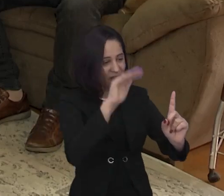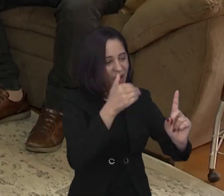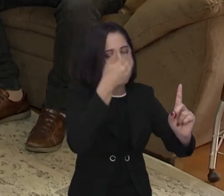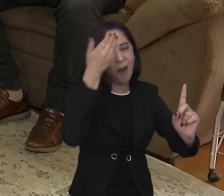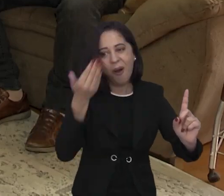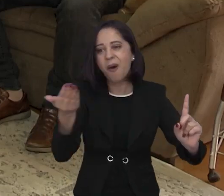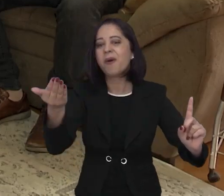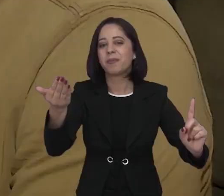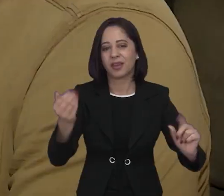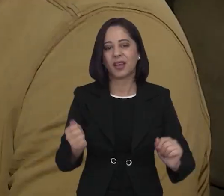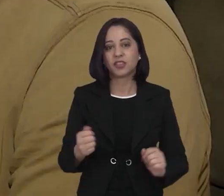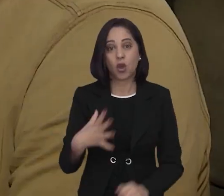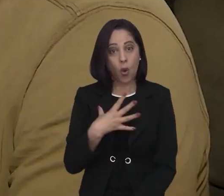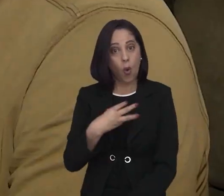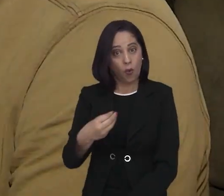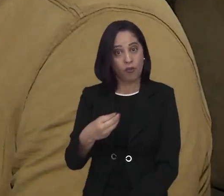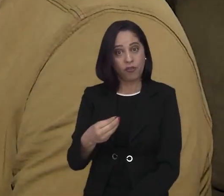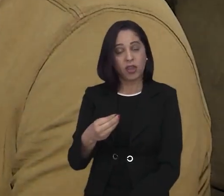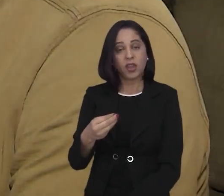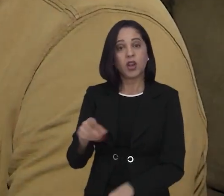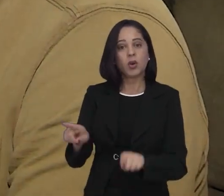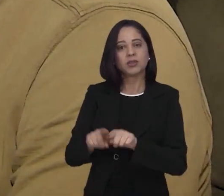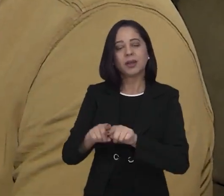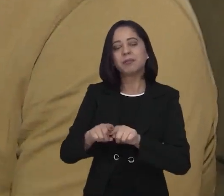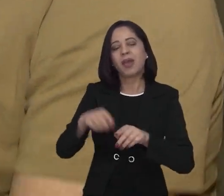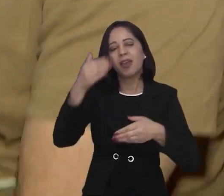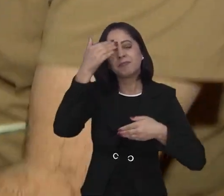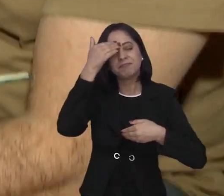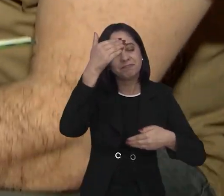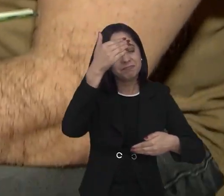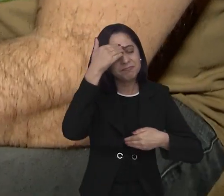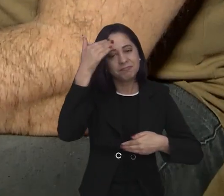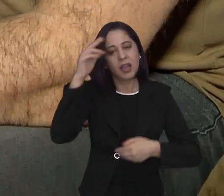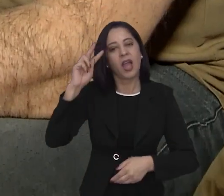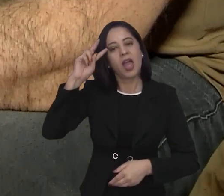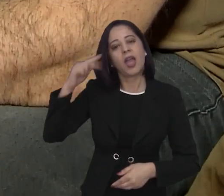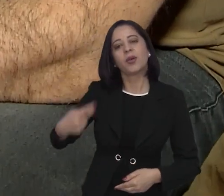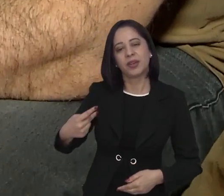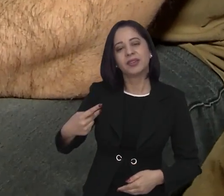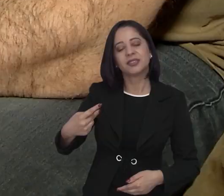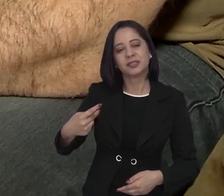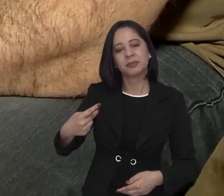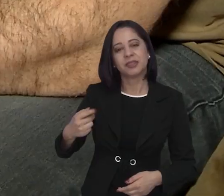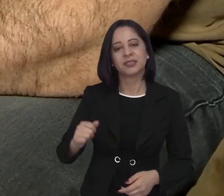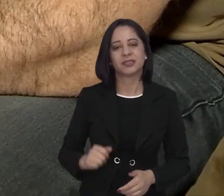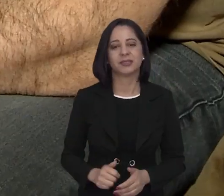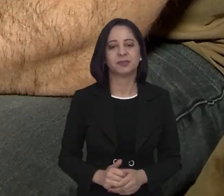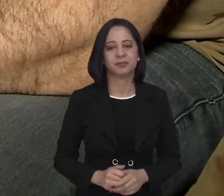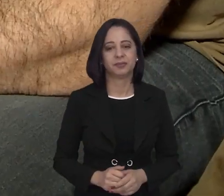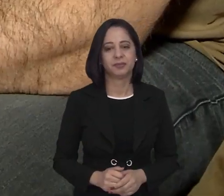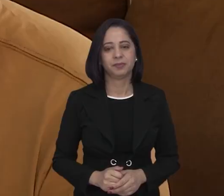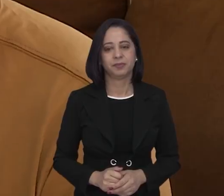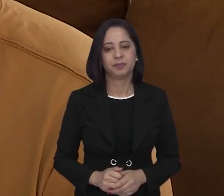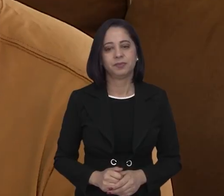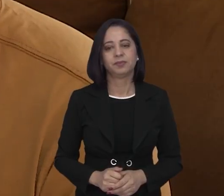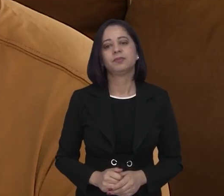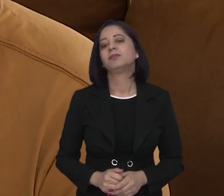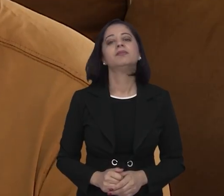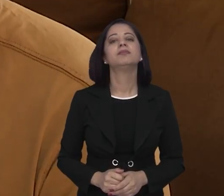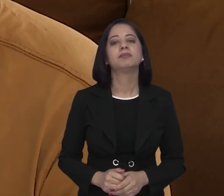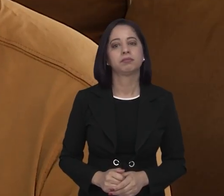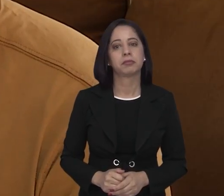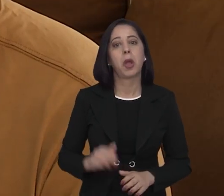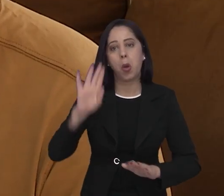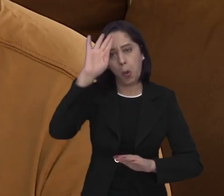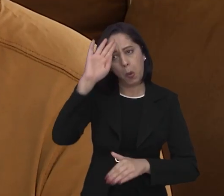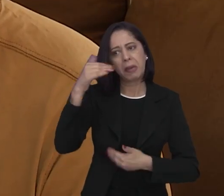do pai para o município, o filho Roberto e a família são gratos pelo reconhecimento, assim como toda São José. E eu acho